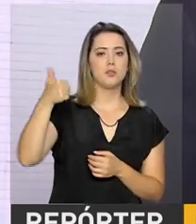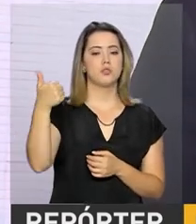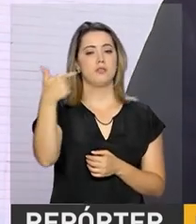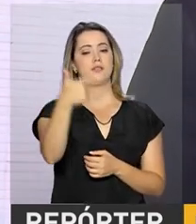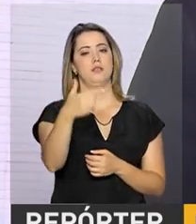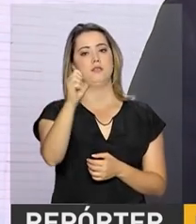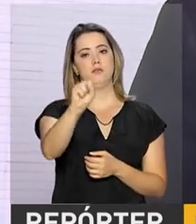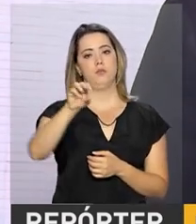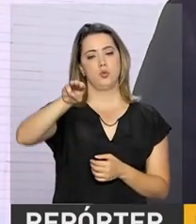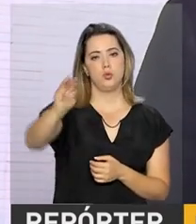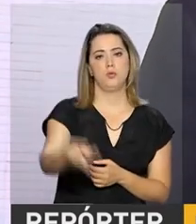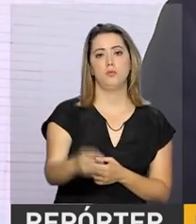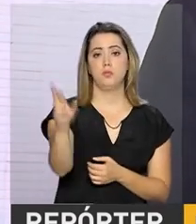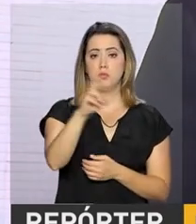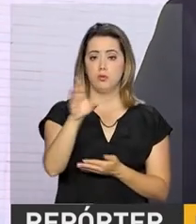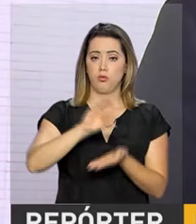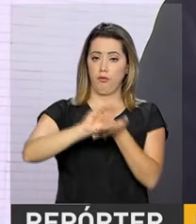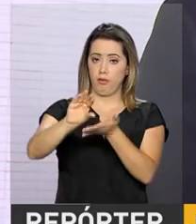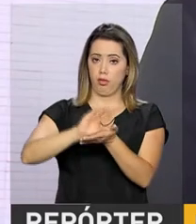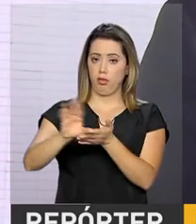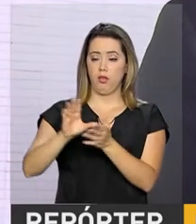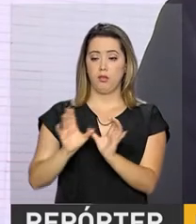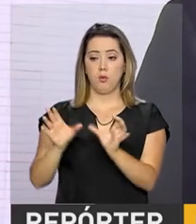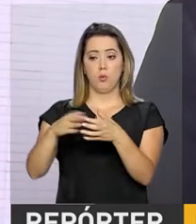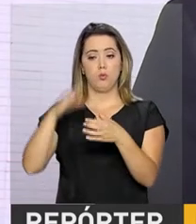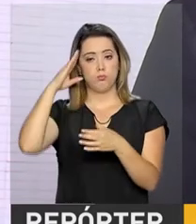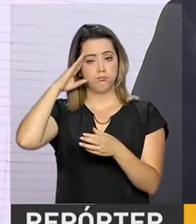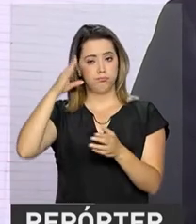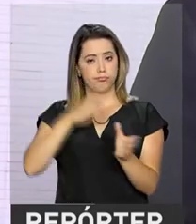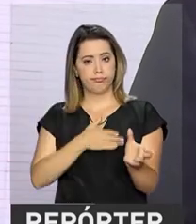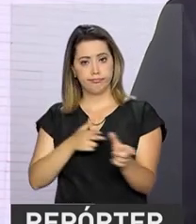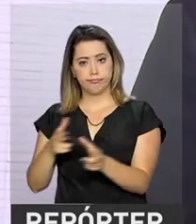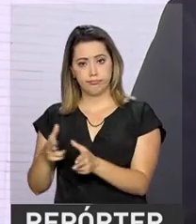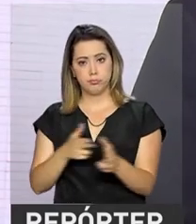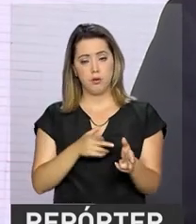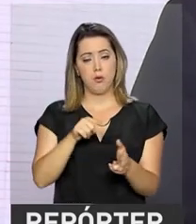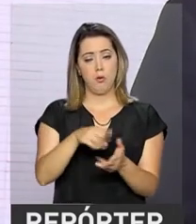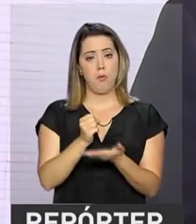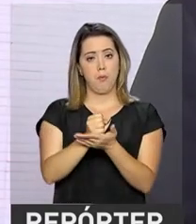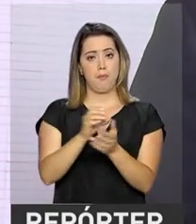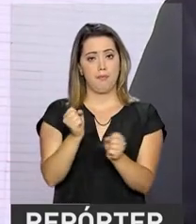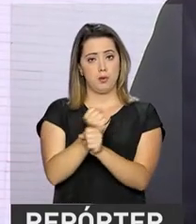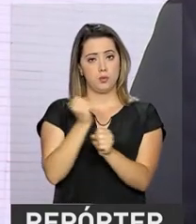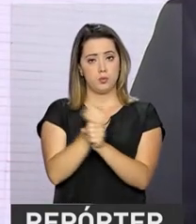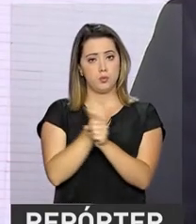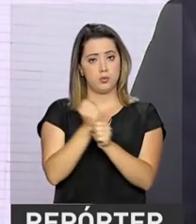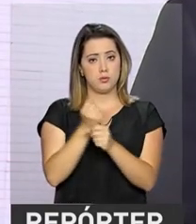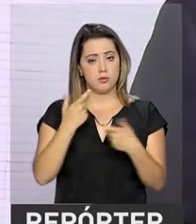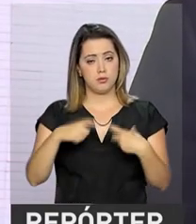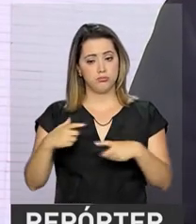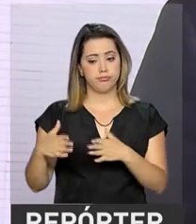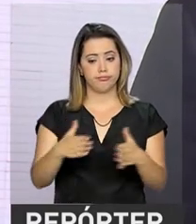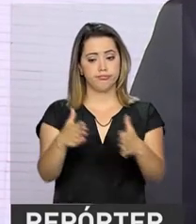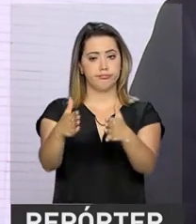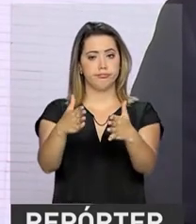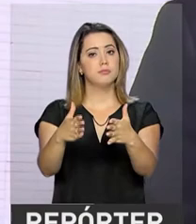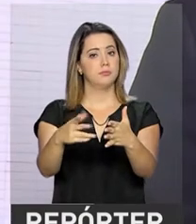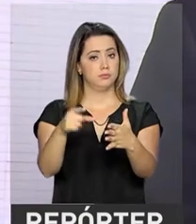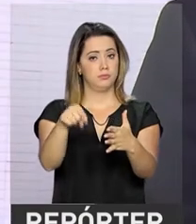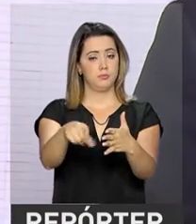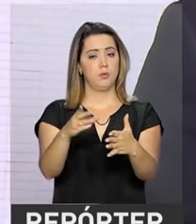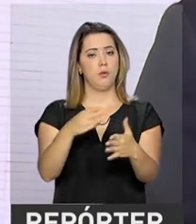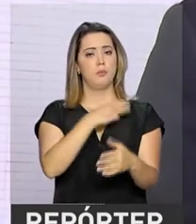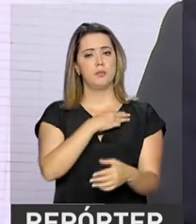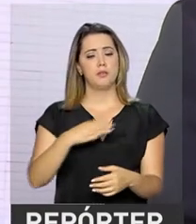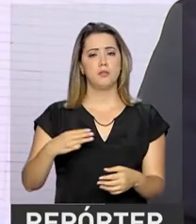execução das obras do trecho que devem começar no mês de setembro o ministério dos transportes espera